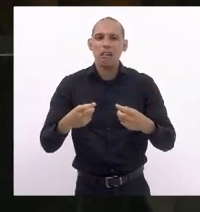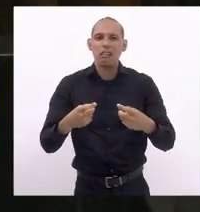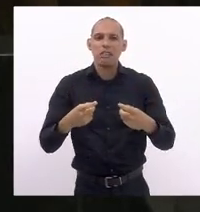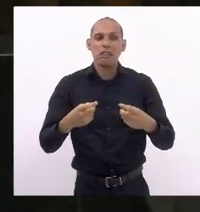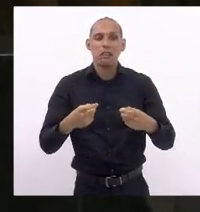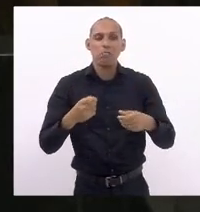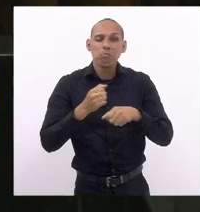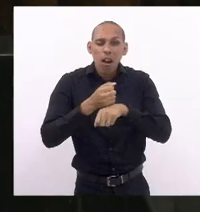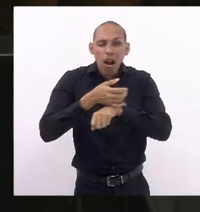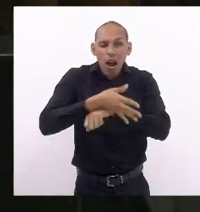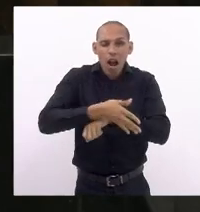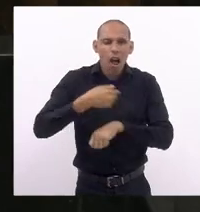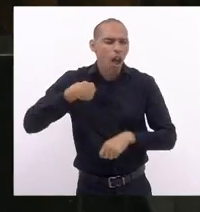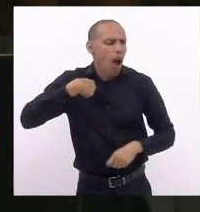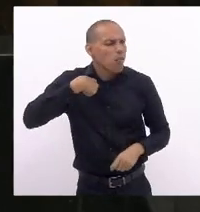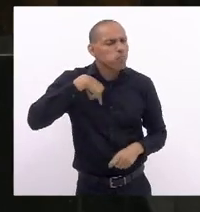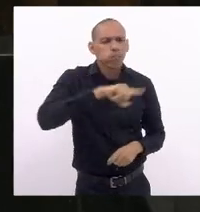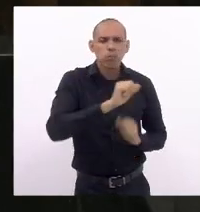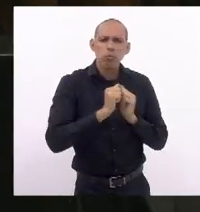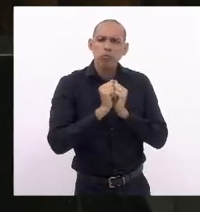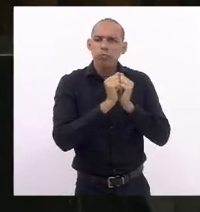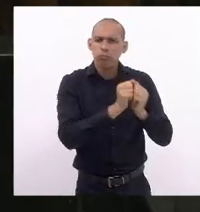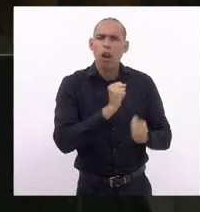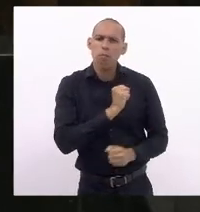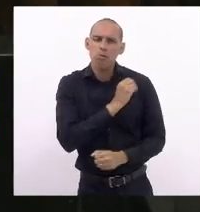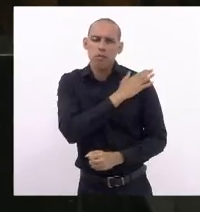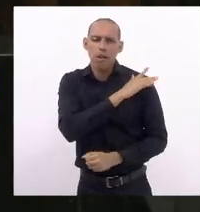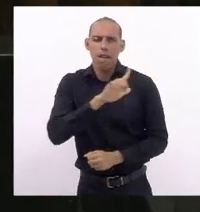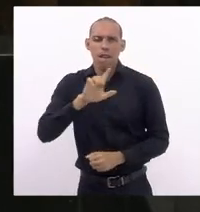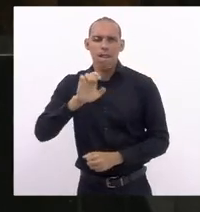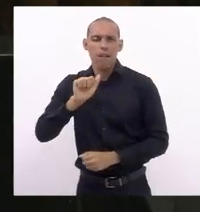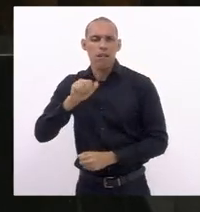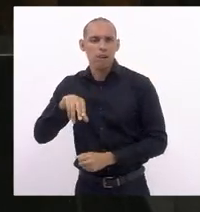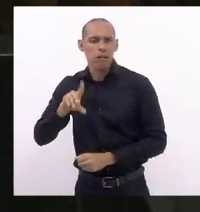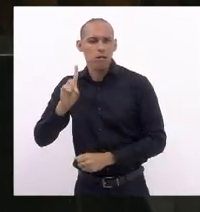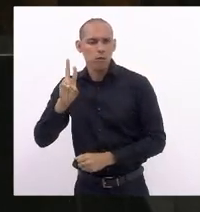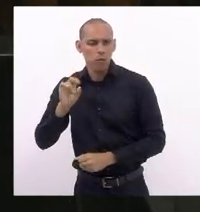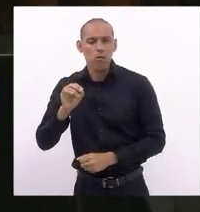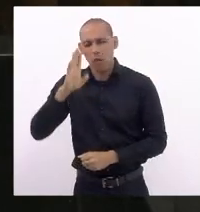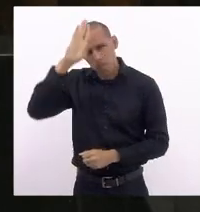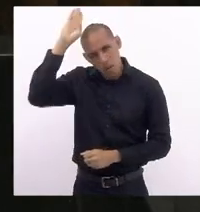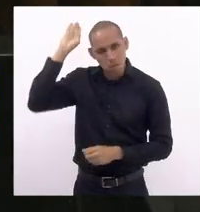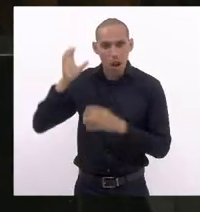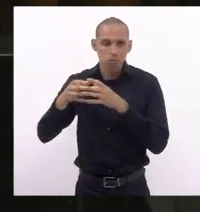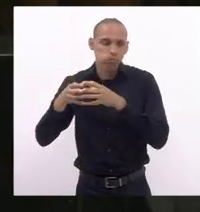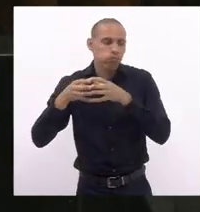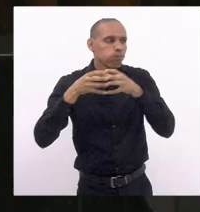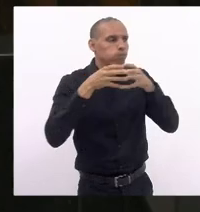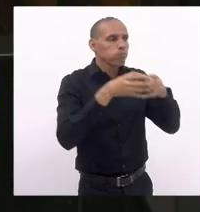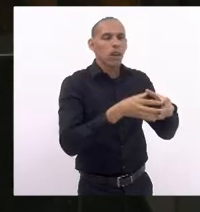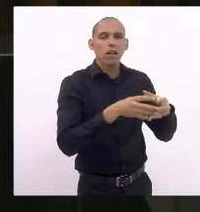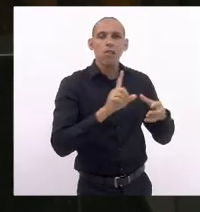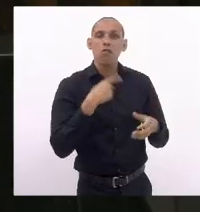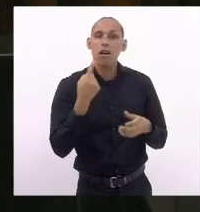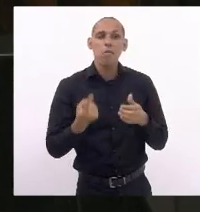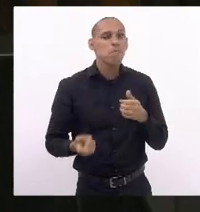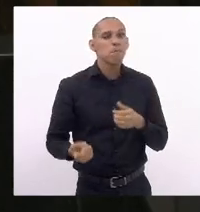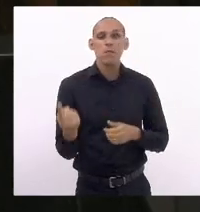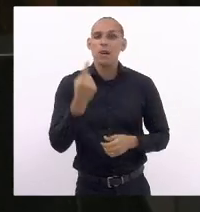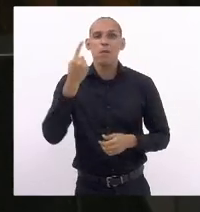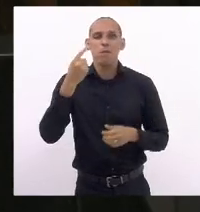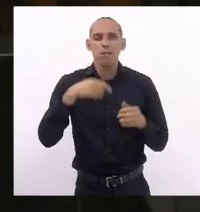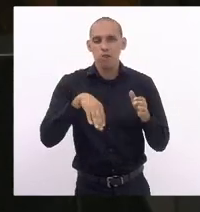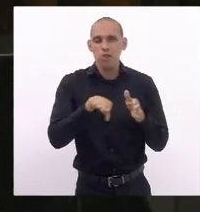da madrugada, eu parti para lá com o coronel Leandro, outros oficiais, a equipe do Corpo de Bombeiros Militar do Rio de Janeiro, e nós fomos os primeiros a chegar